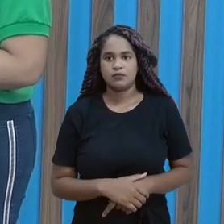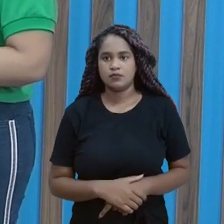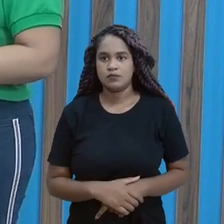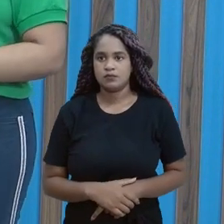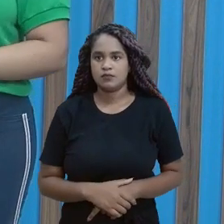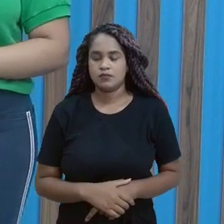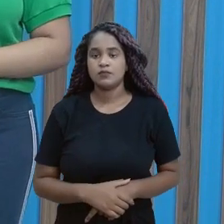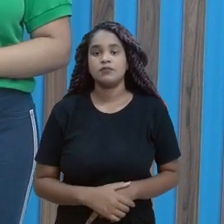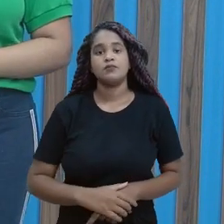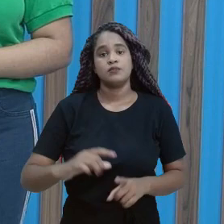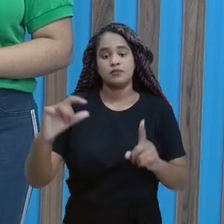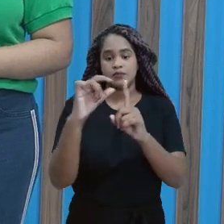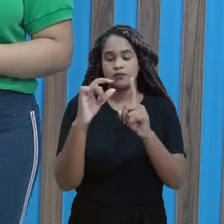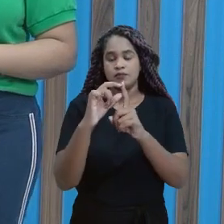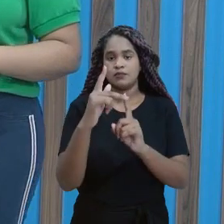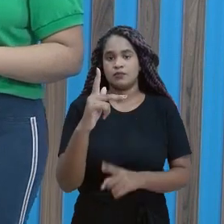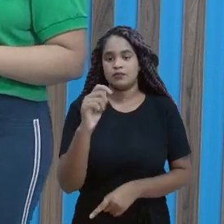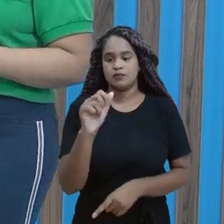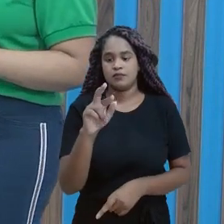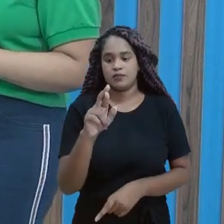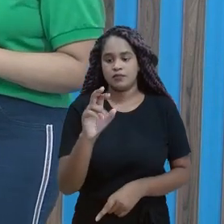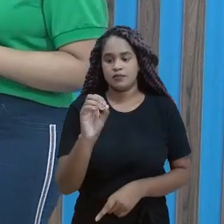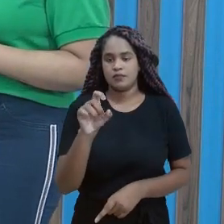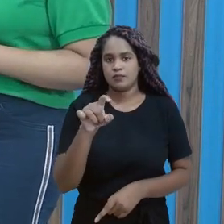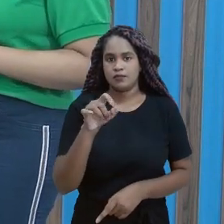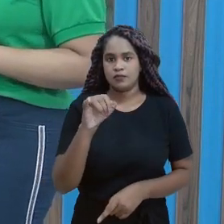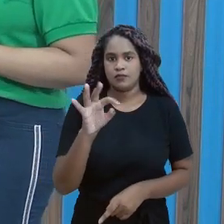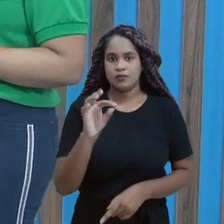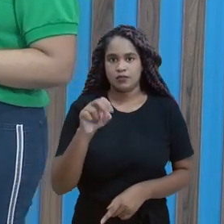E nas palavras paroxítonas também.